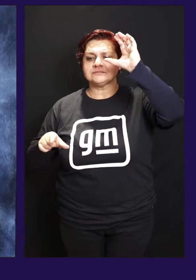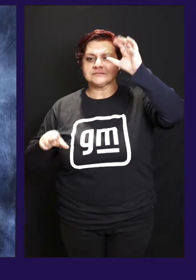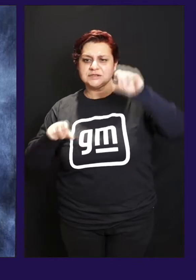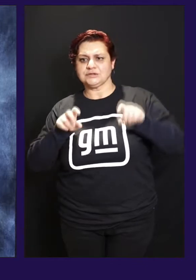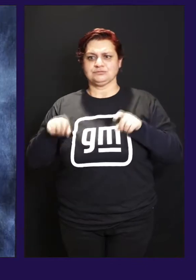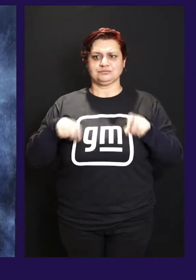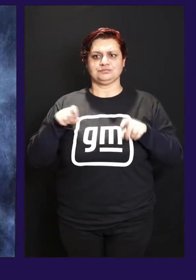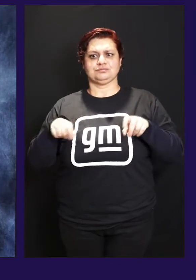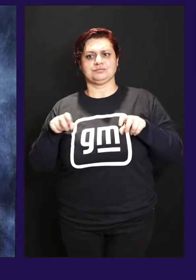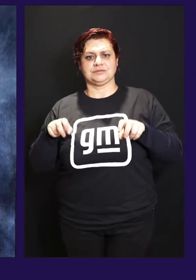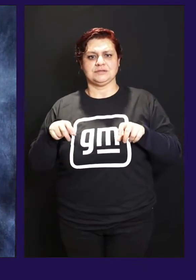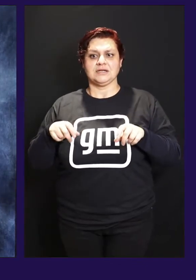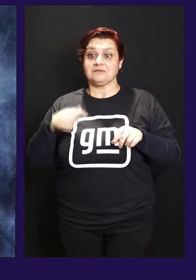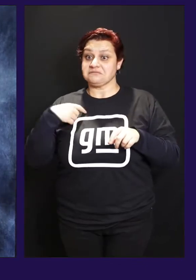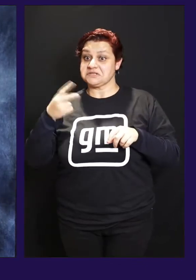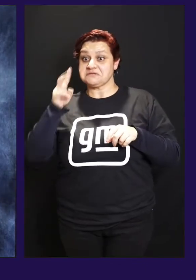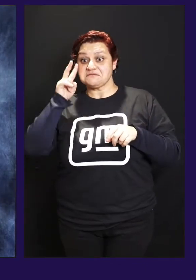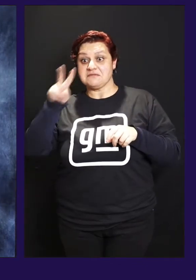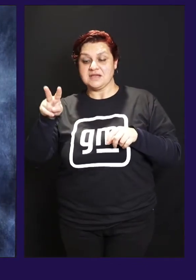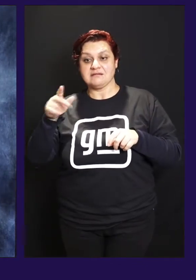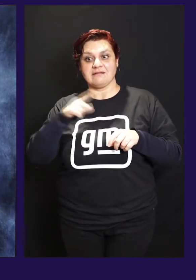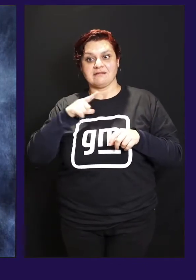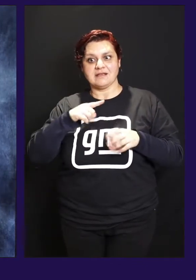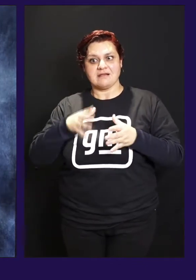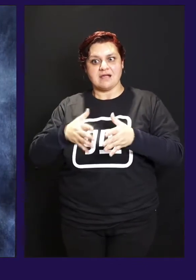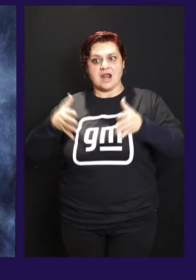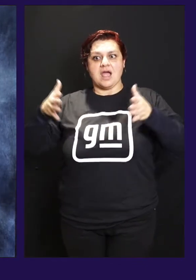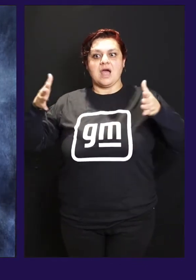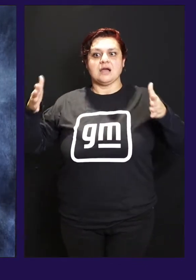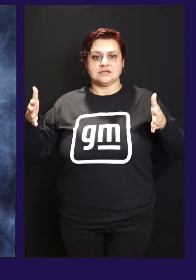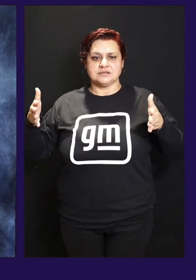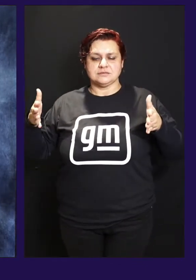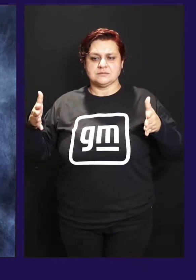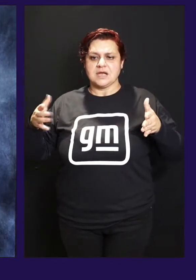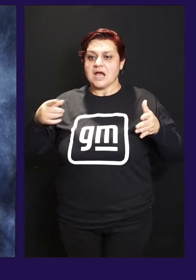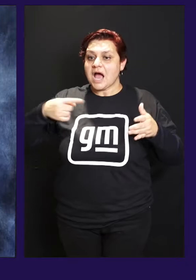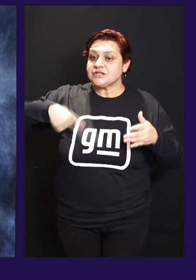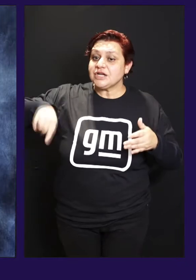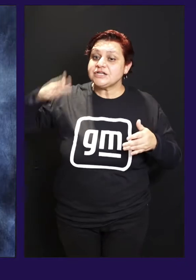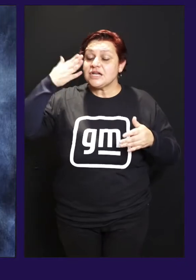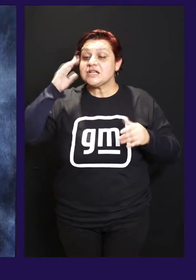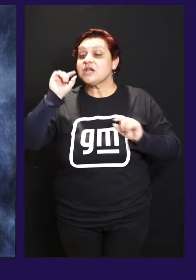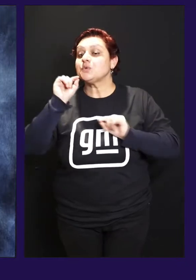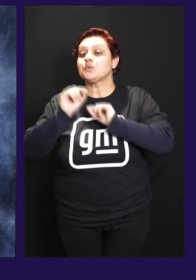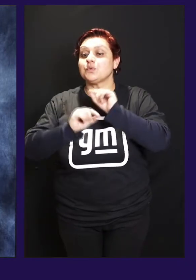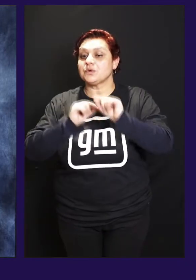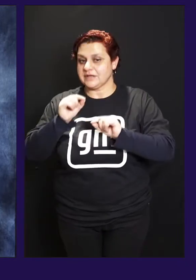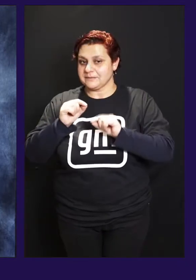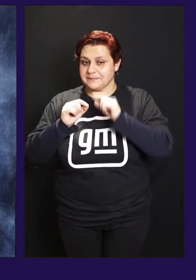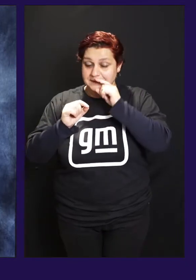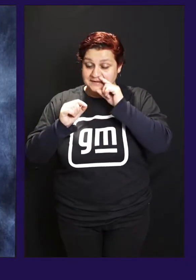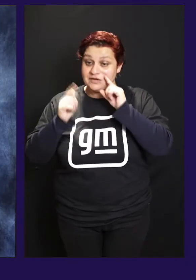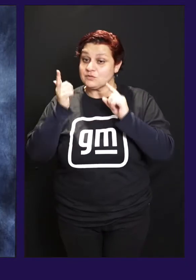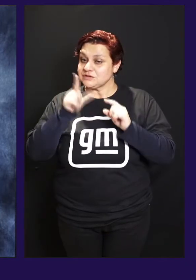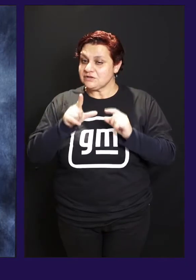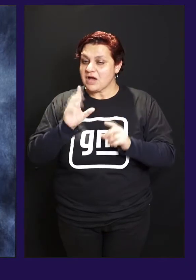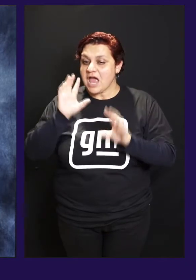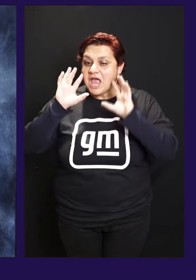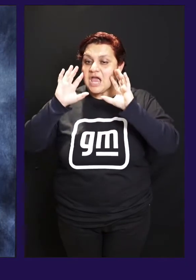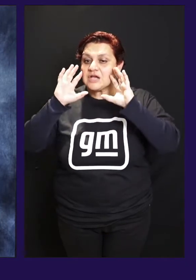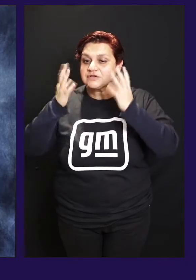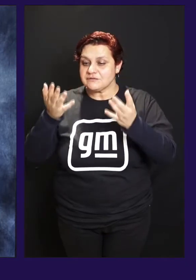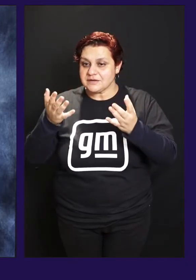perceber. Aquele conceito que a gente chama do viés inconsciente. Todos nós temos. Então o convite a ser feito é